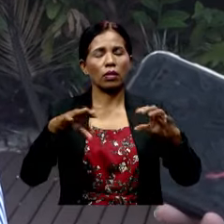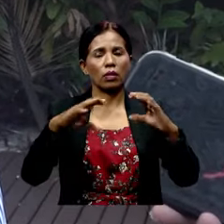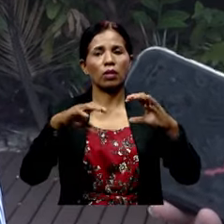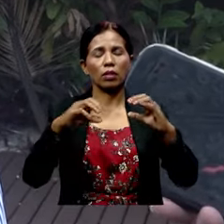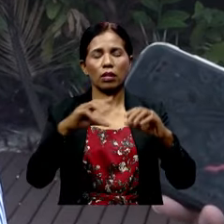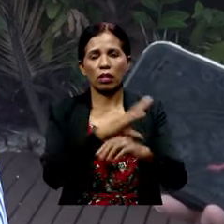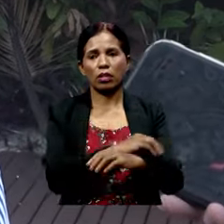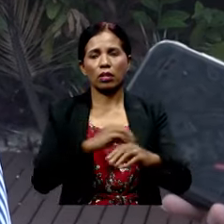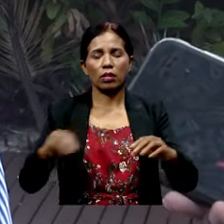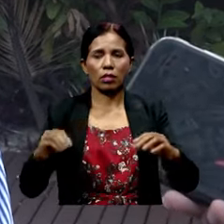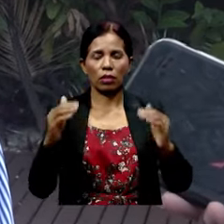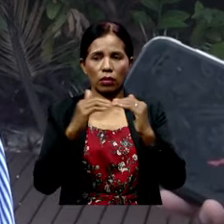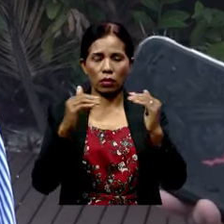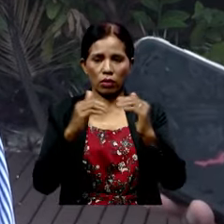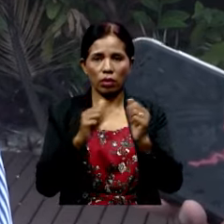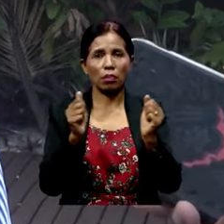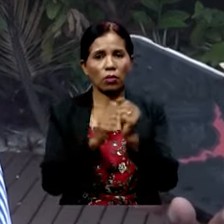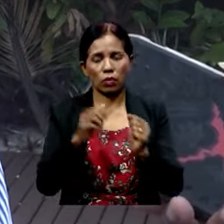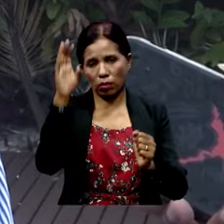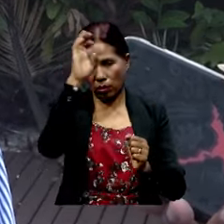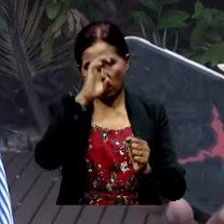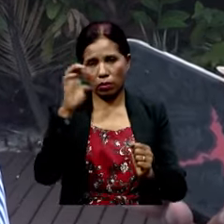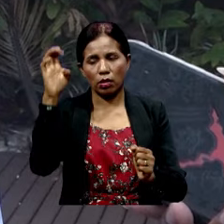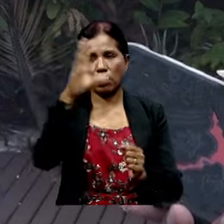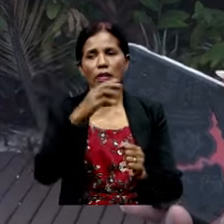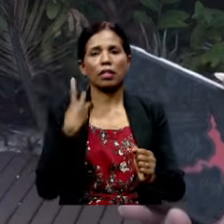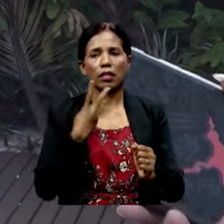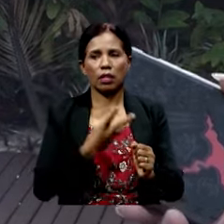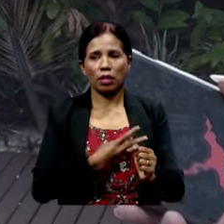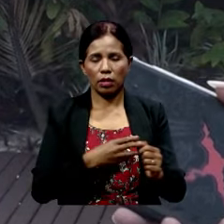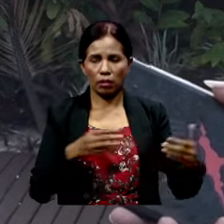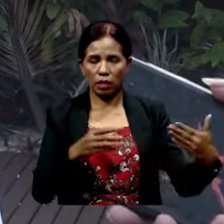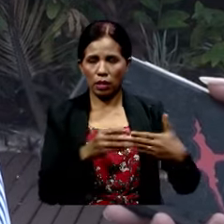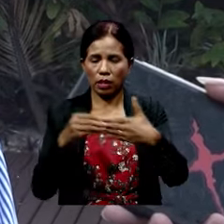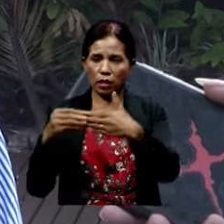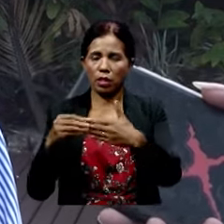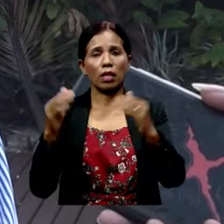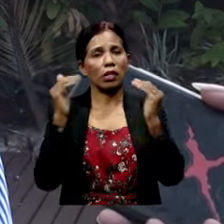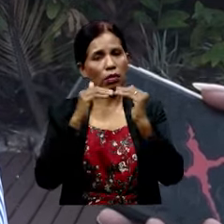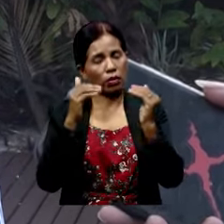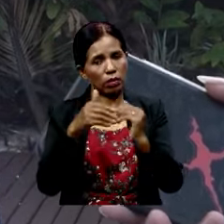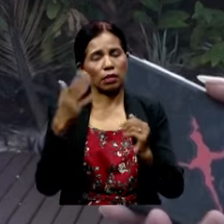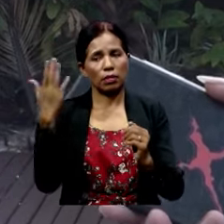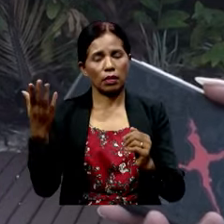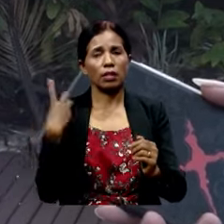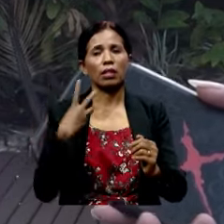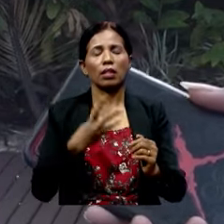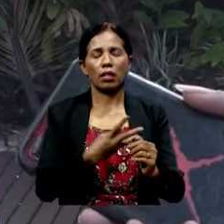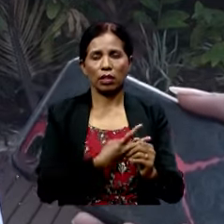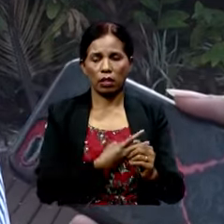ou União Europeia, e também que sei co-chair. E também papel e